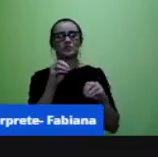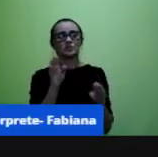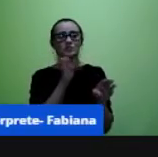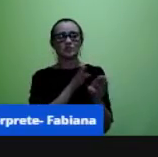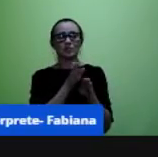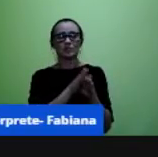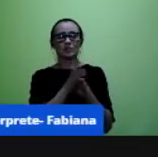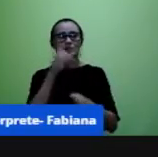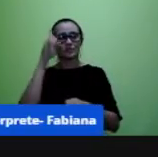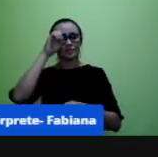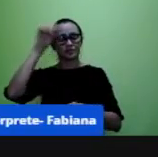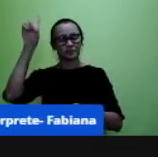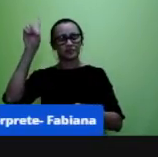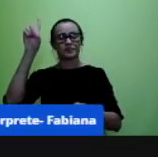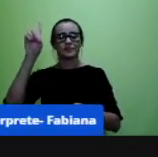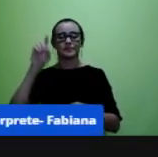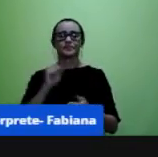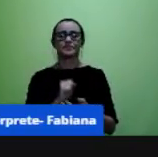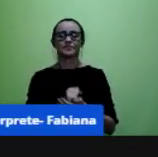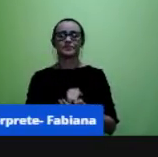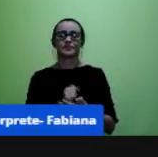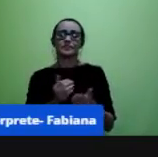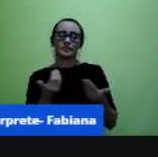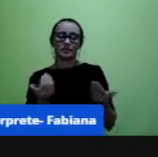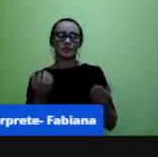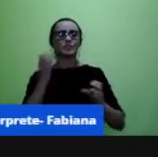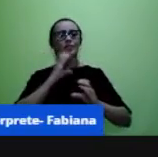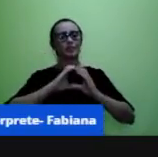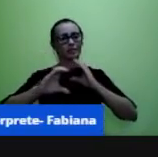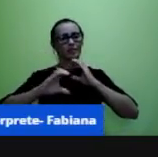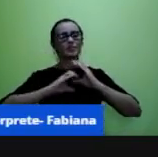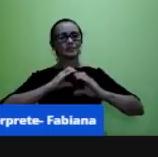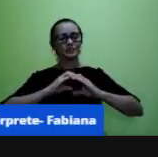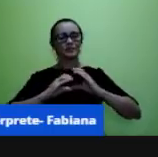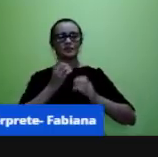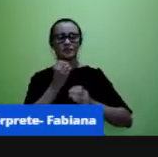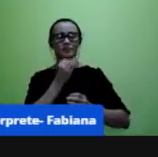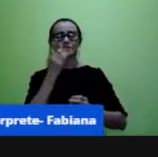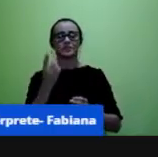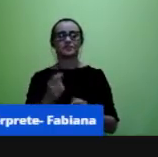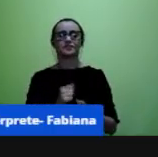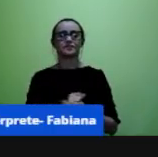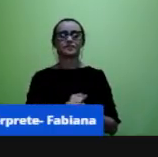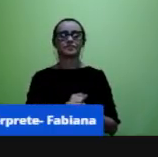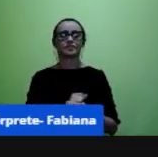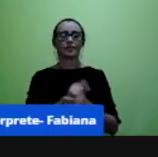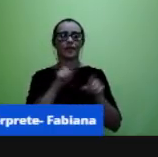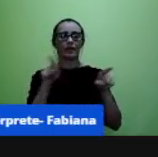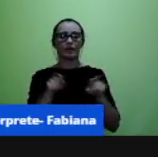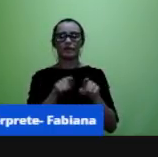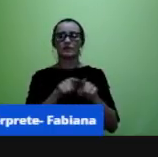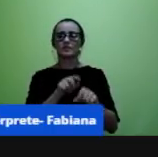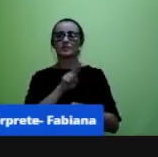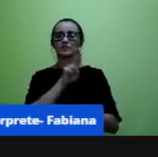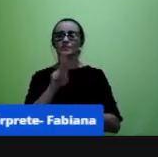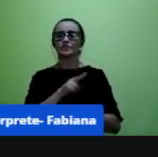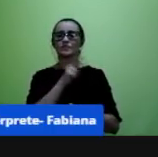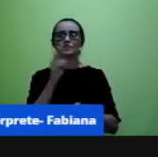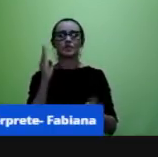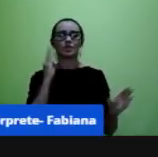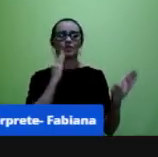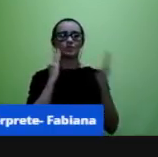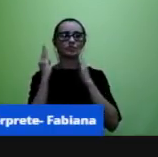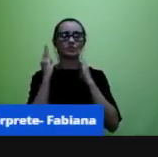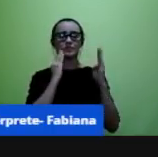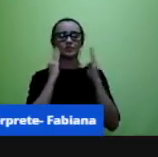que realizar. Então, é uma forma que a gente está tendo de comunicação. Além do WhatsApp, Nós também utilizamos a questão do Facebook, né,